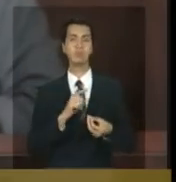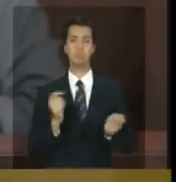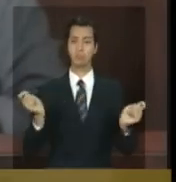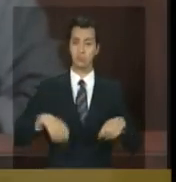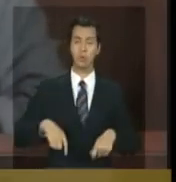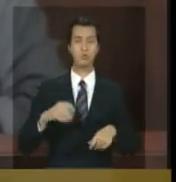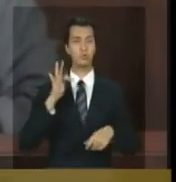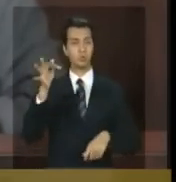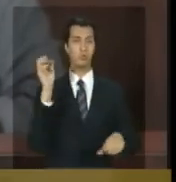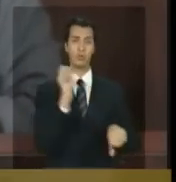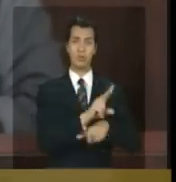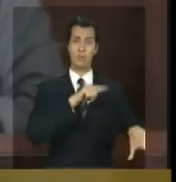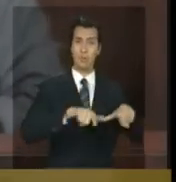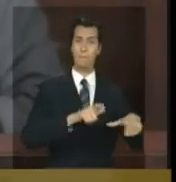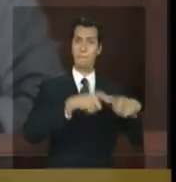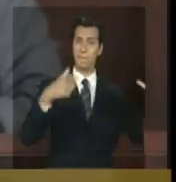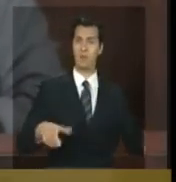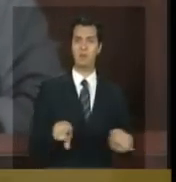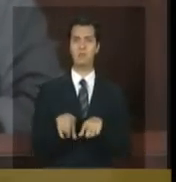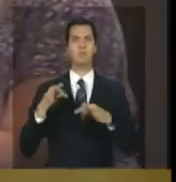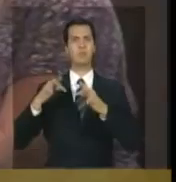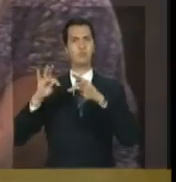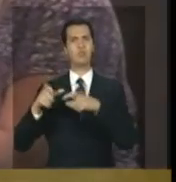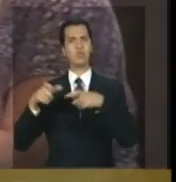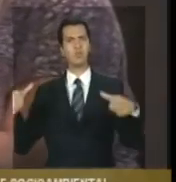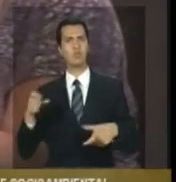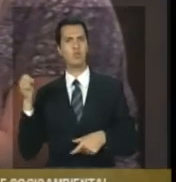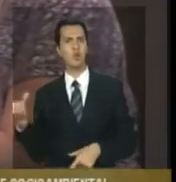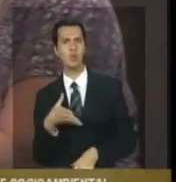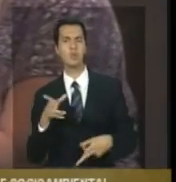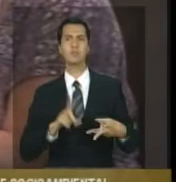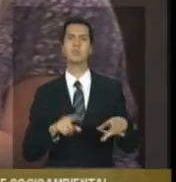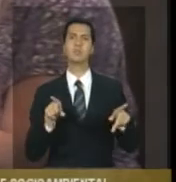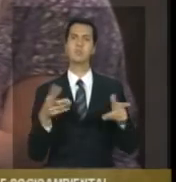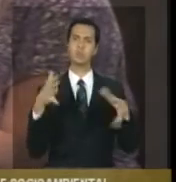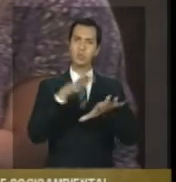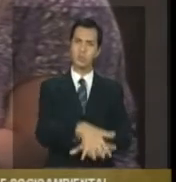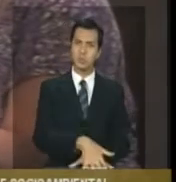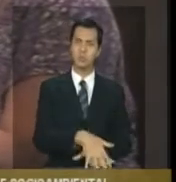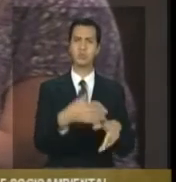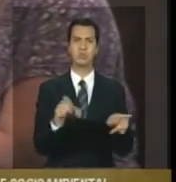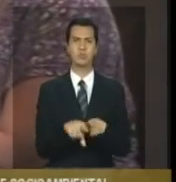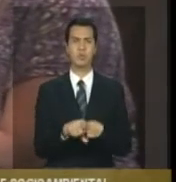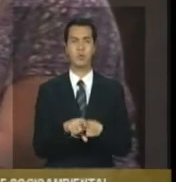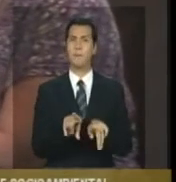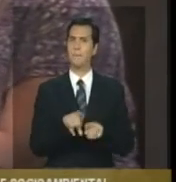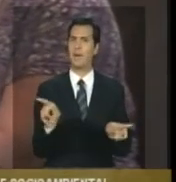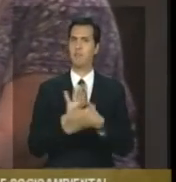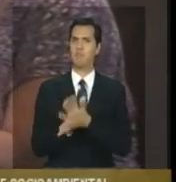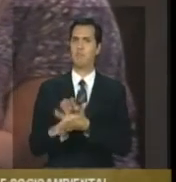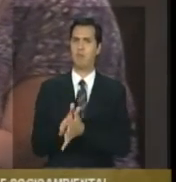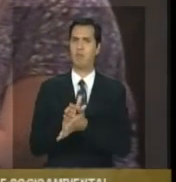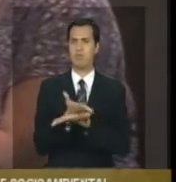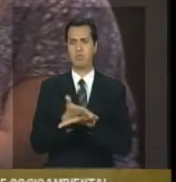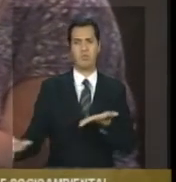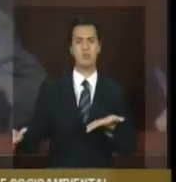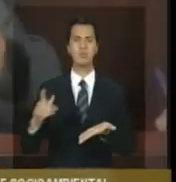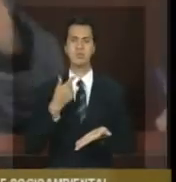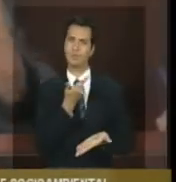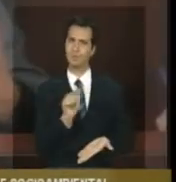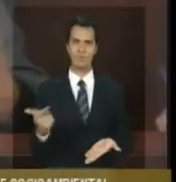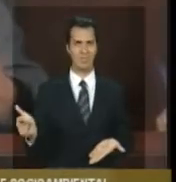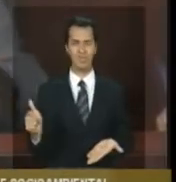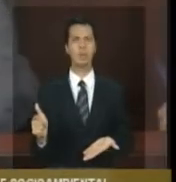novos empregos, novas tecnologias, inclusão produtiva e não leva à exclusão ou ao aumento da desigualdade.